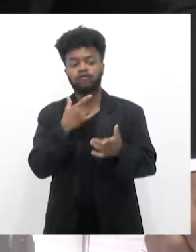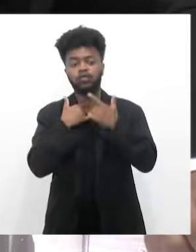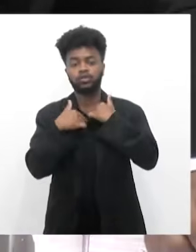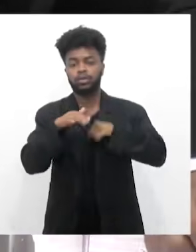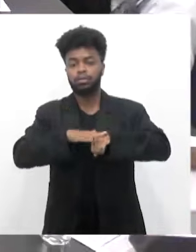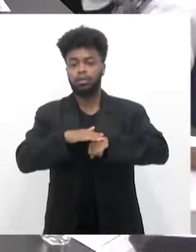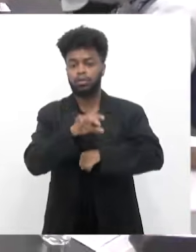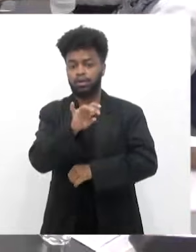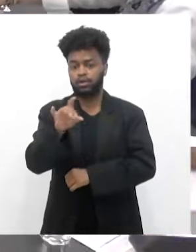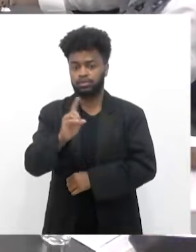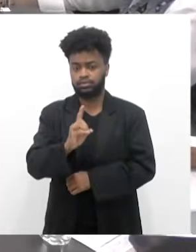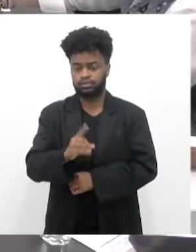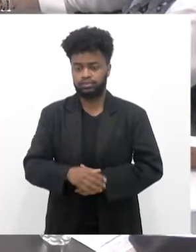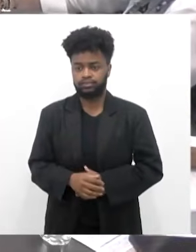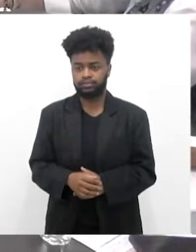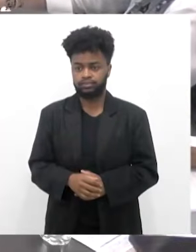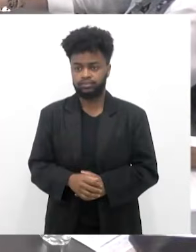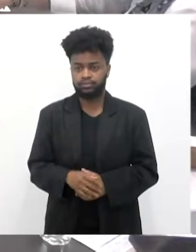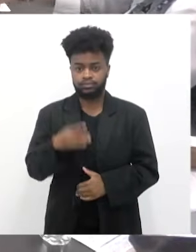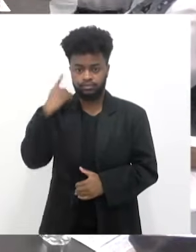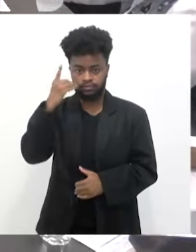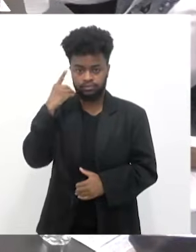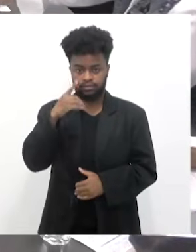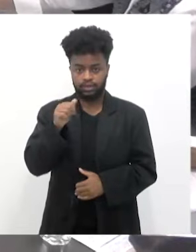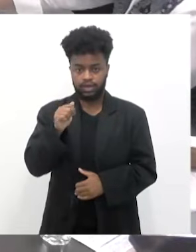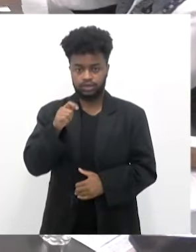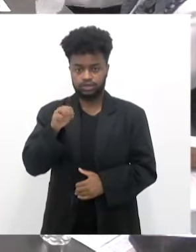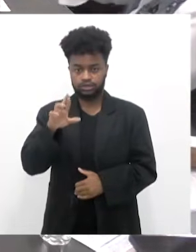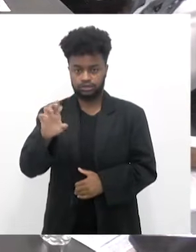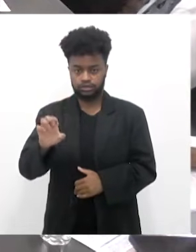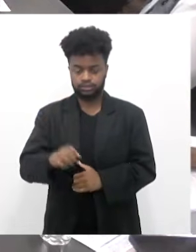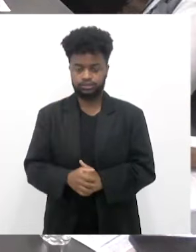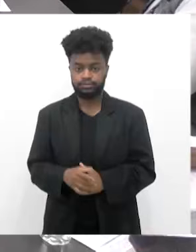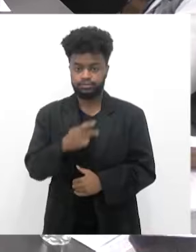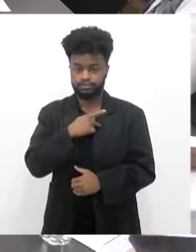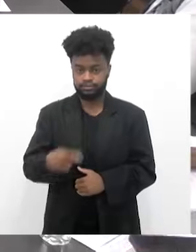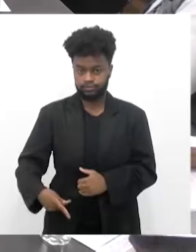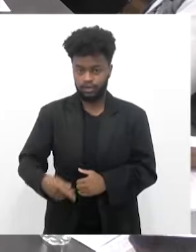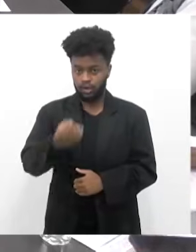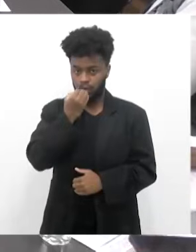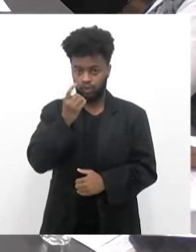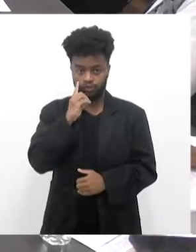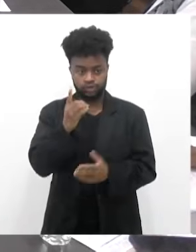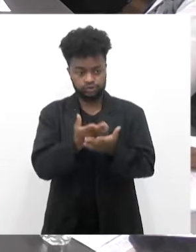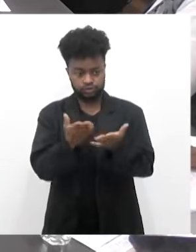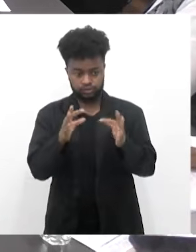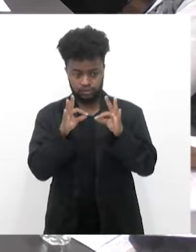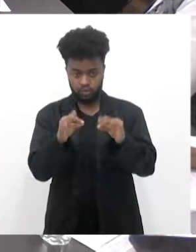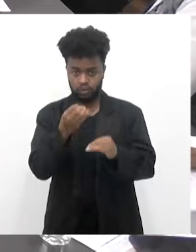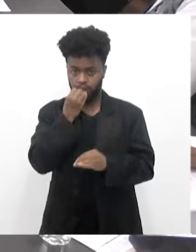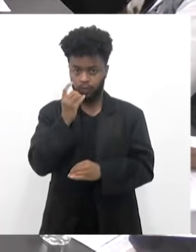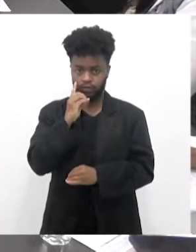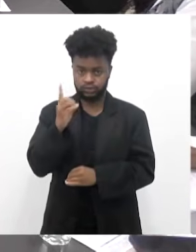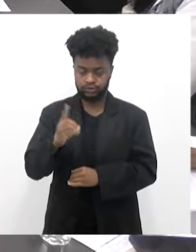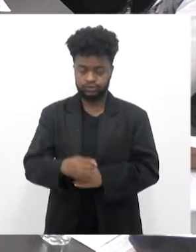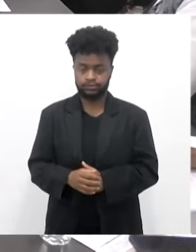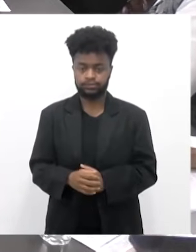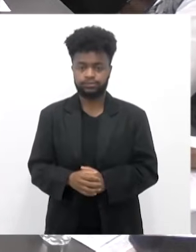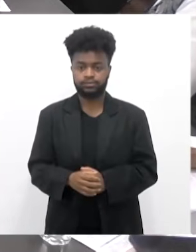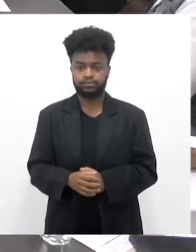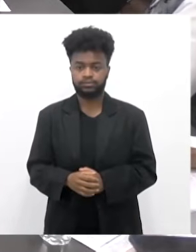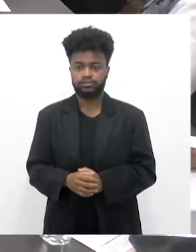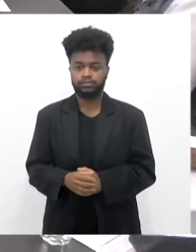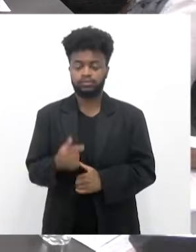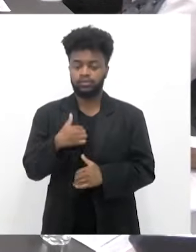hoje. Obrigado. Deputado Quilo Plock. Presidente, bom dia a todos. Eu queria